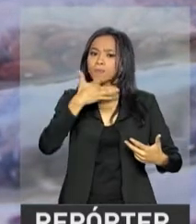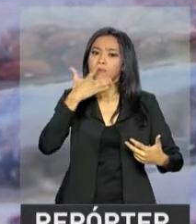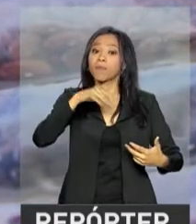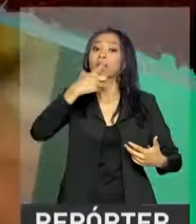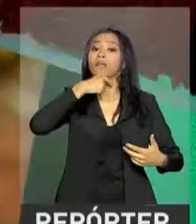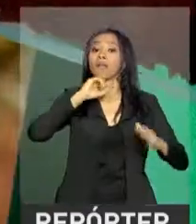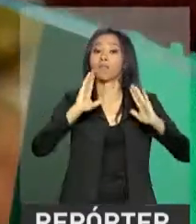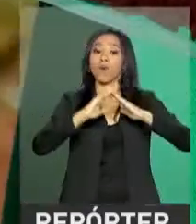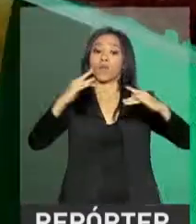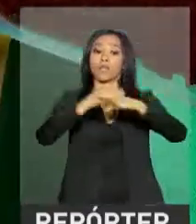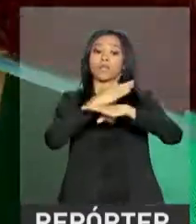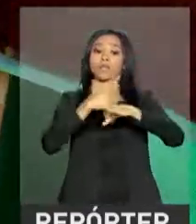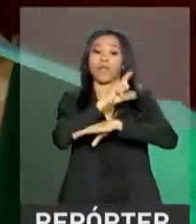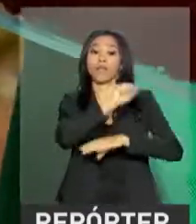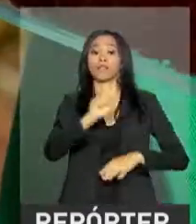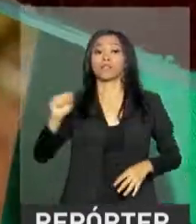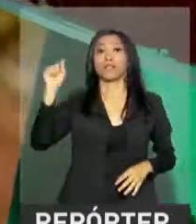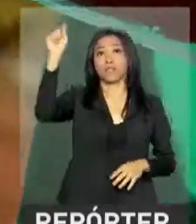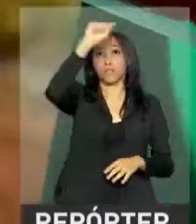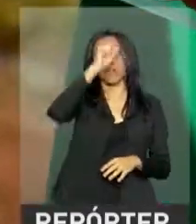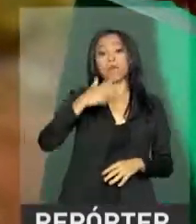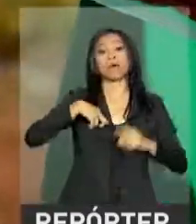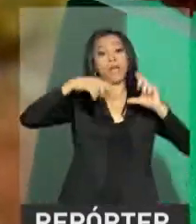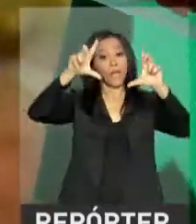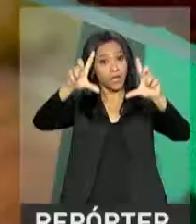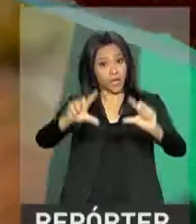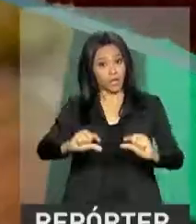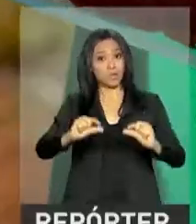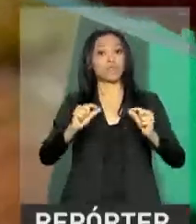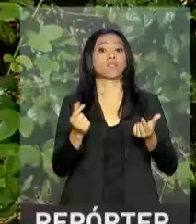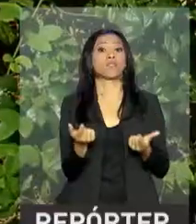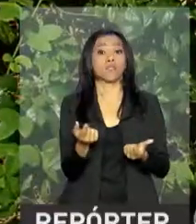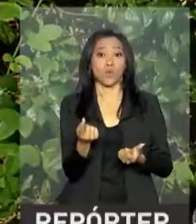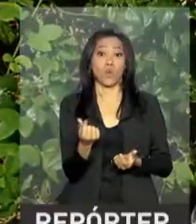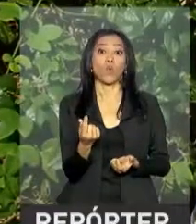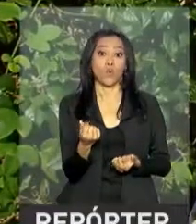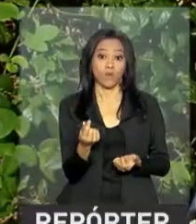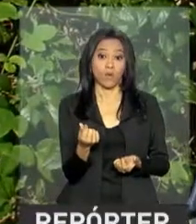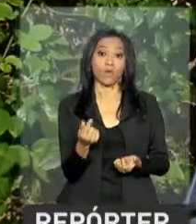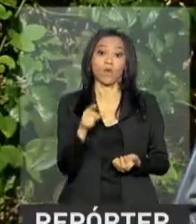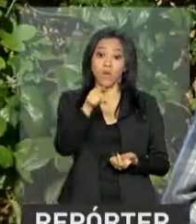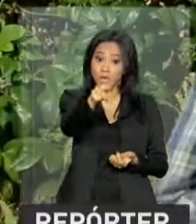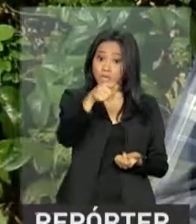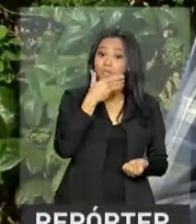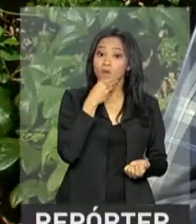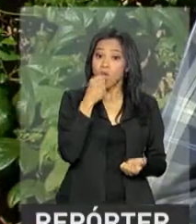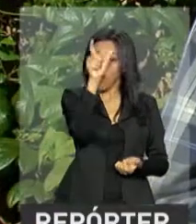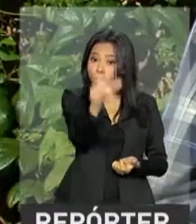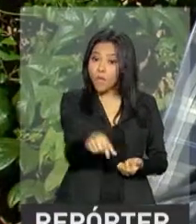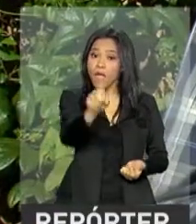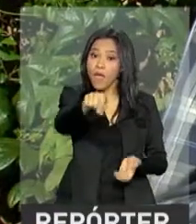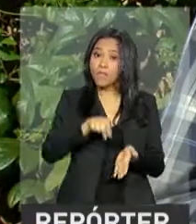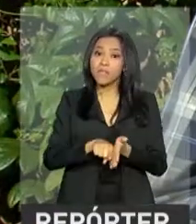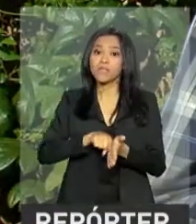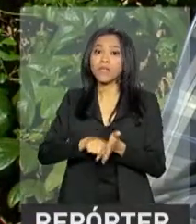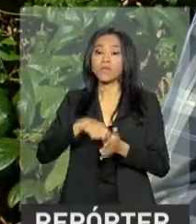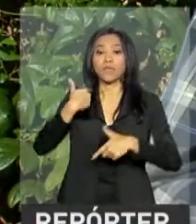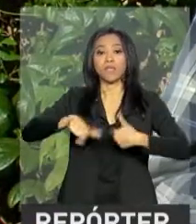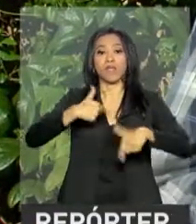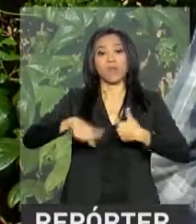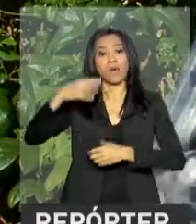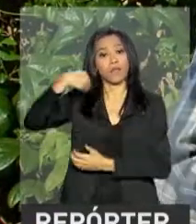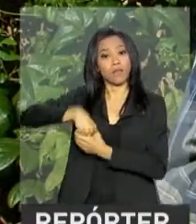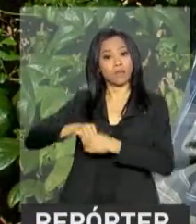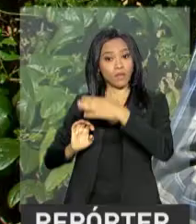urbanas contribuindo para a redução dos preços da cesta básica fábio é um dos pesquisadores da embrapa que ajudaram no desenvolvimento